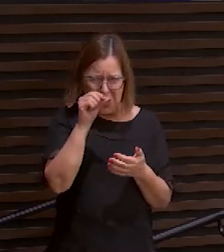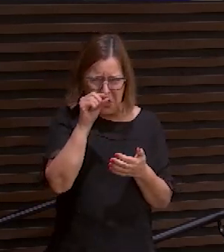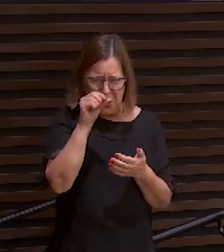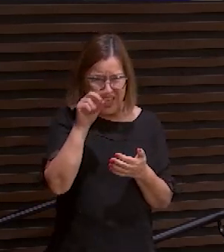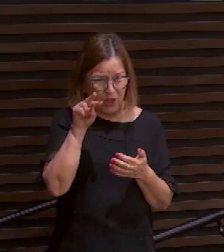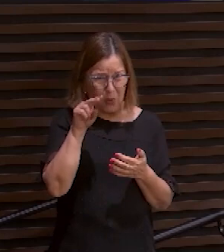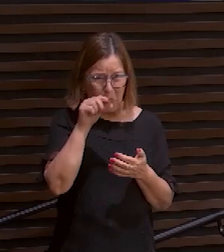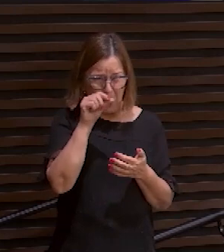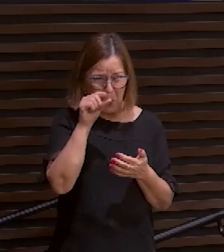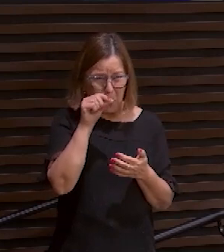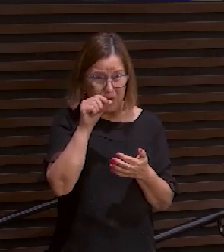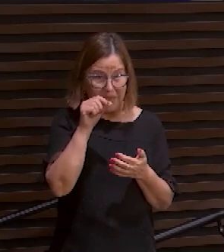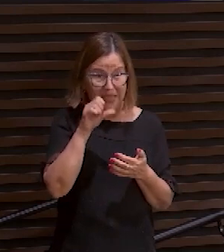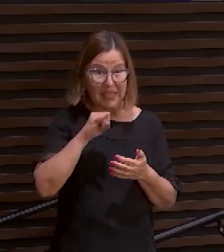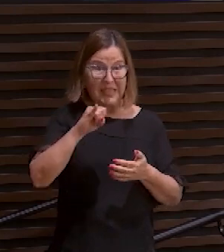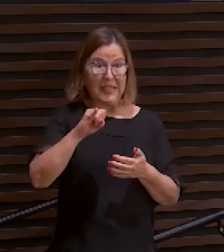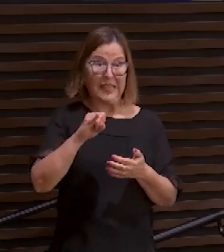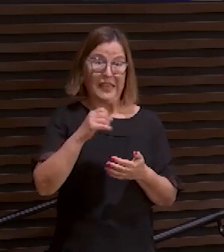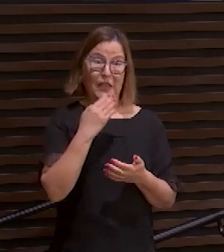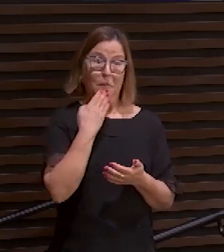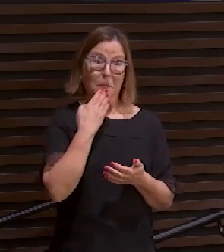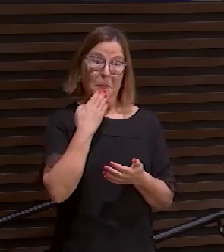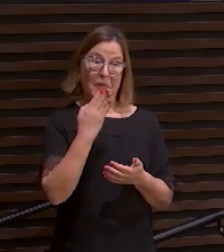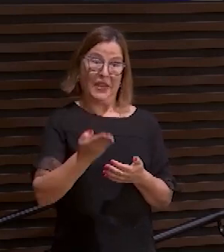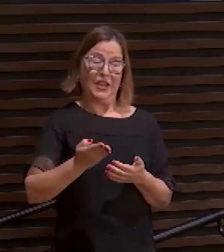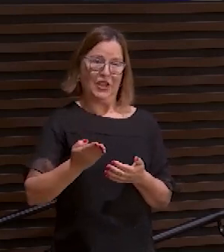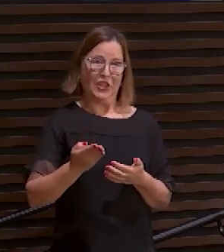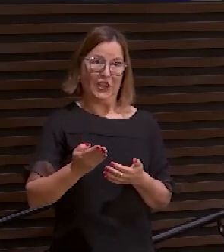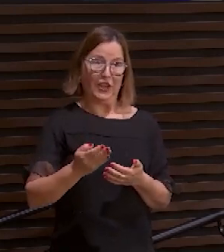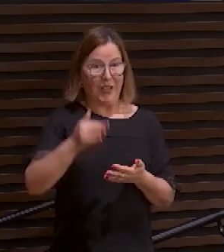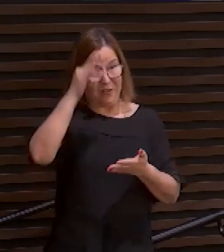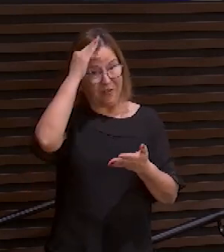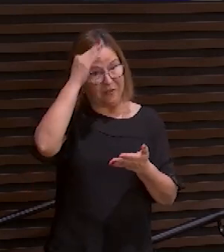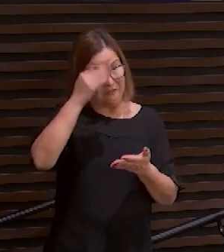se a gente pedir com fé,